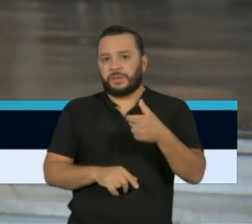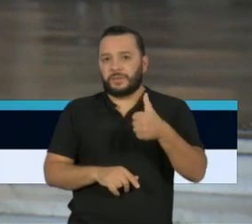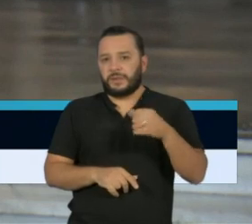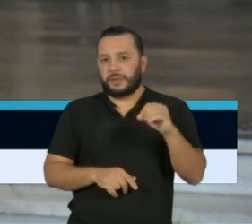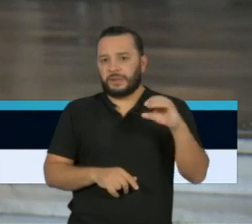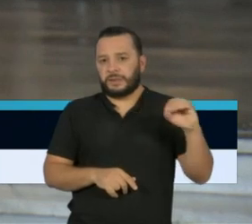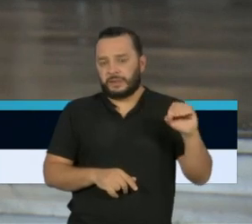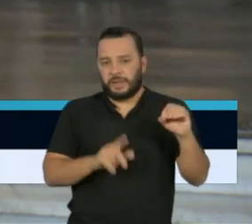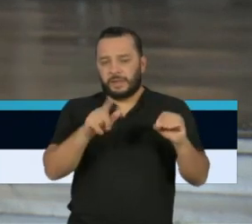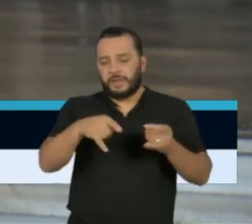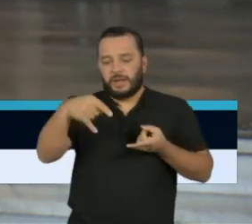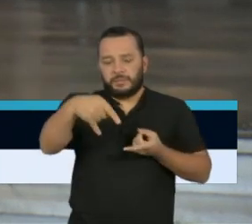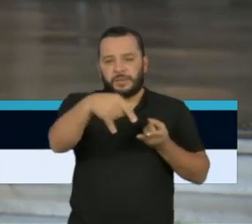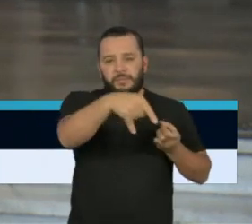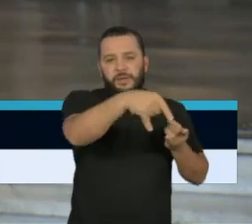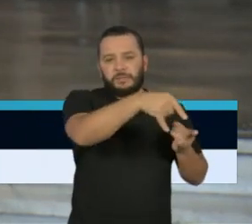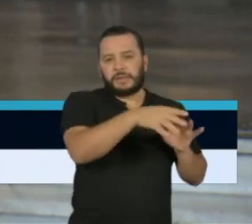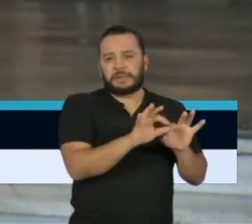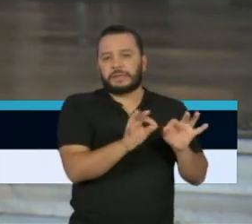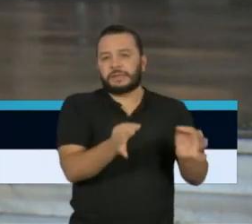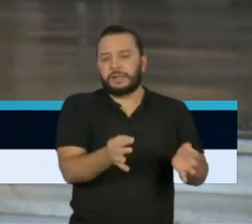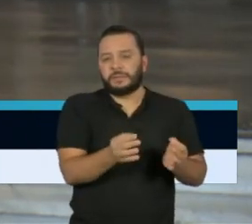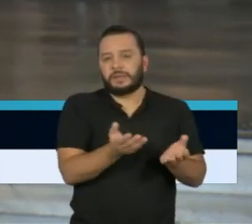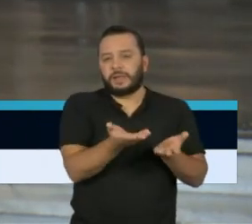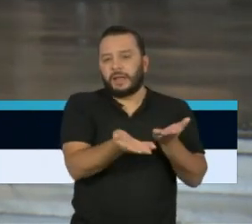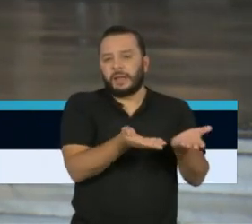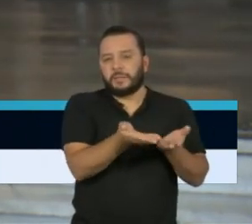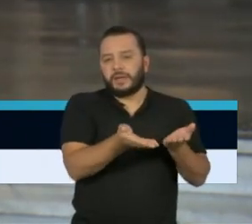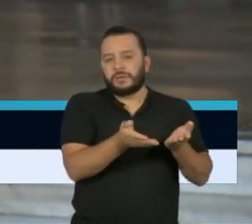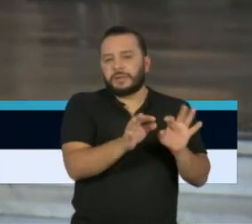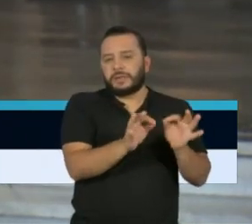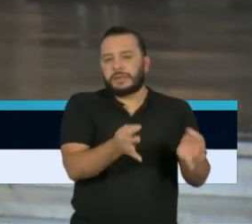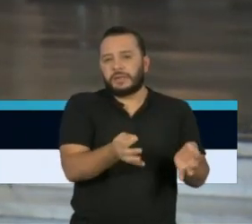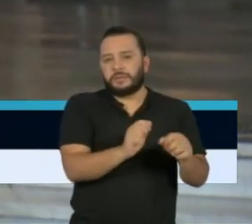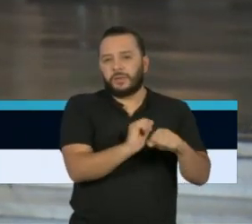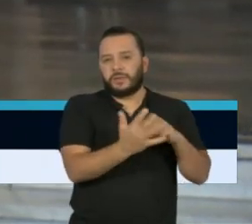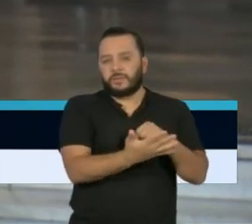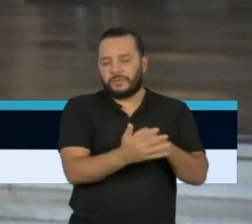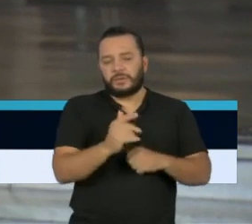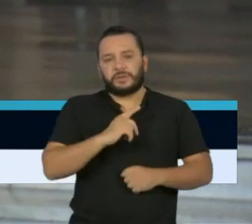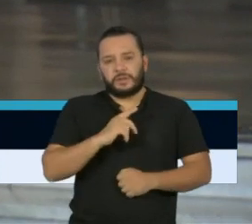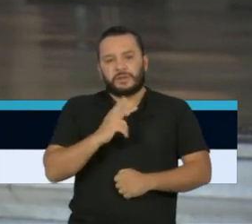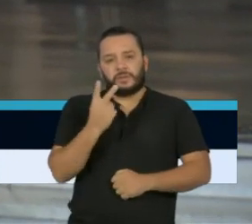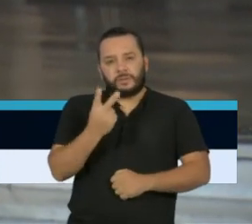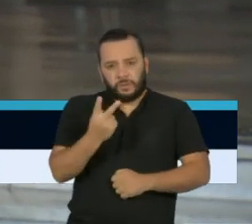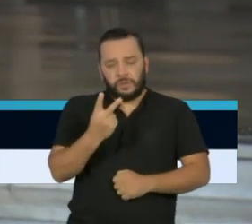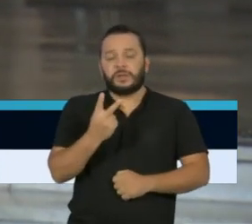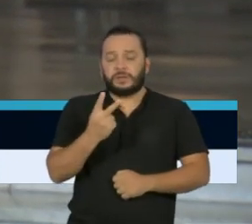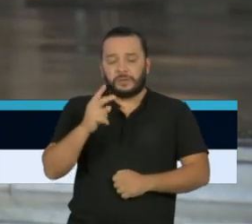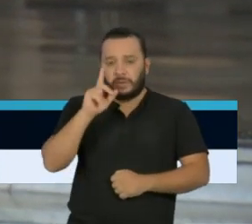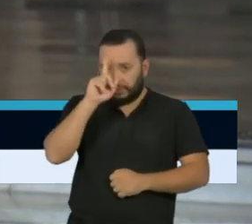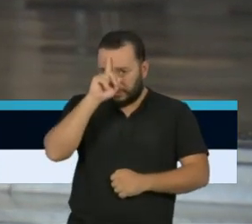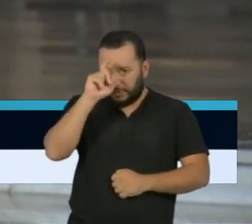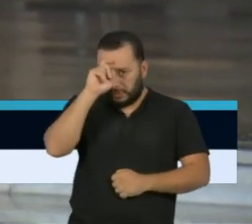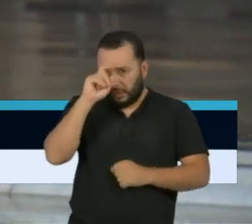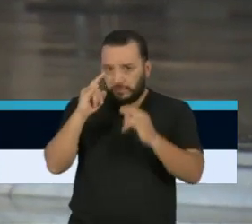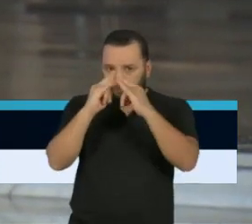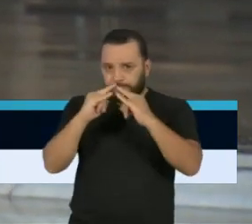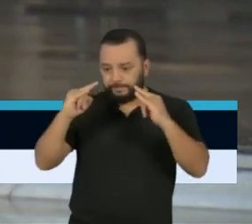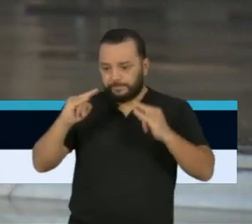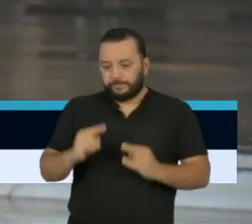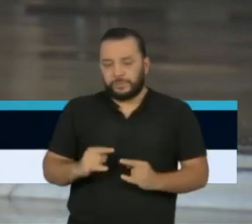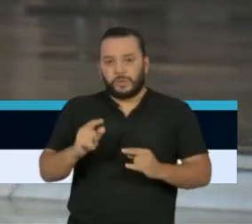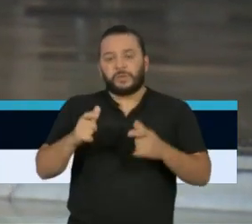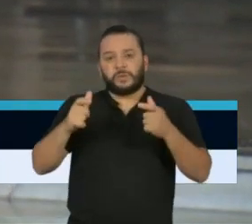leitos de baixa e média complexidade nos 2 hospitais municipais de campanha, o do Pacaembu na